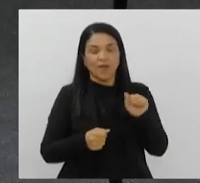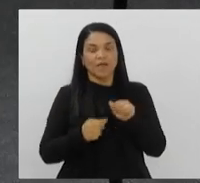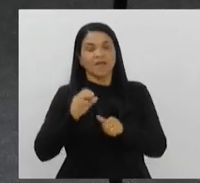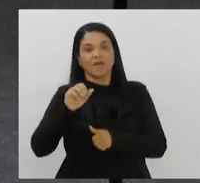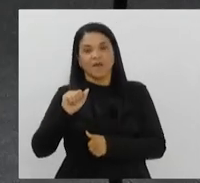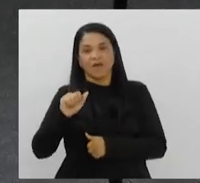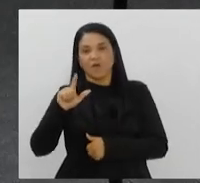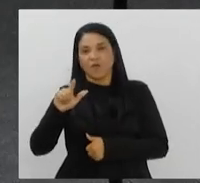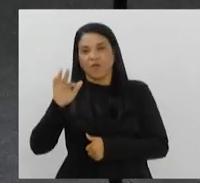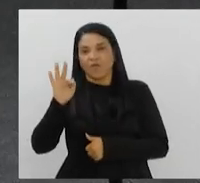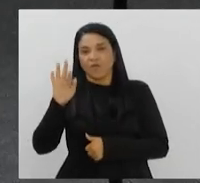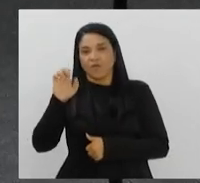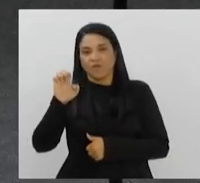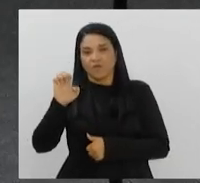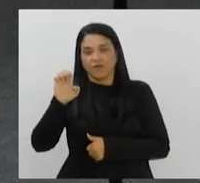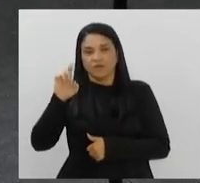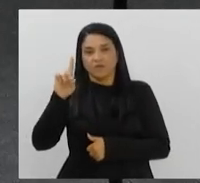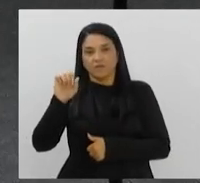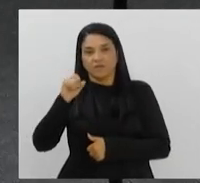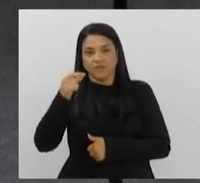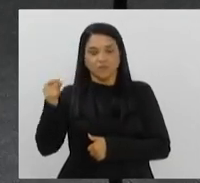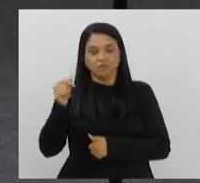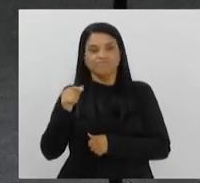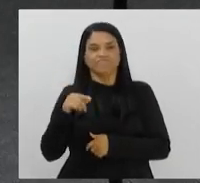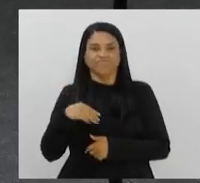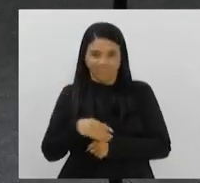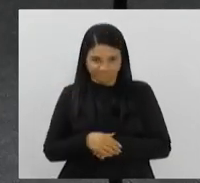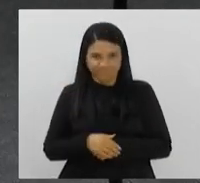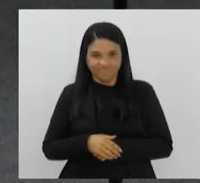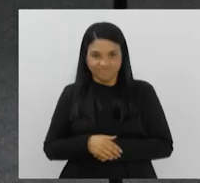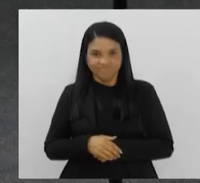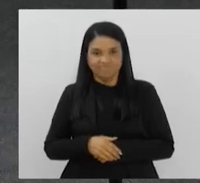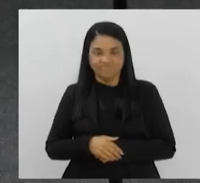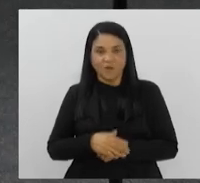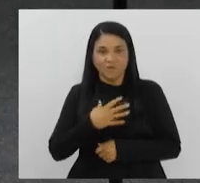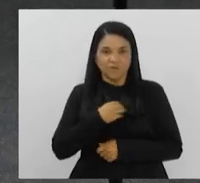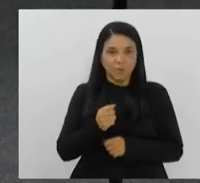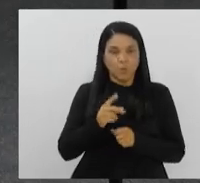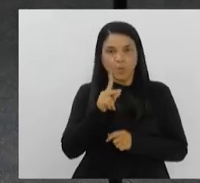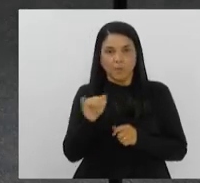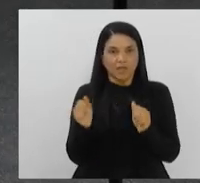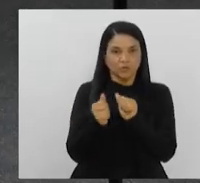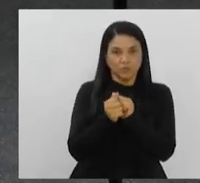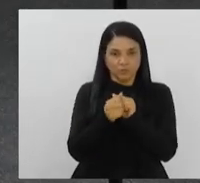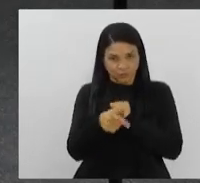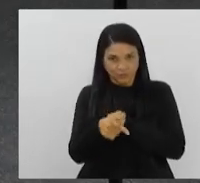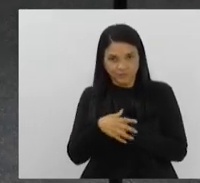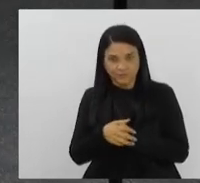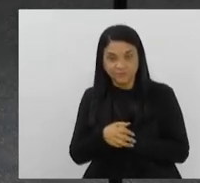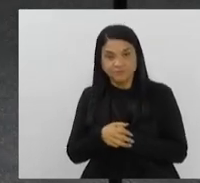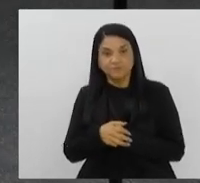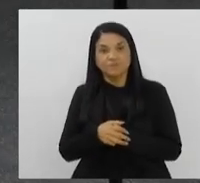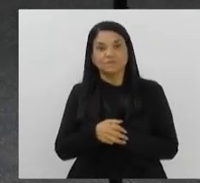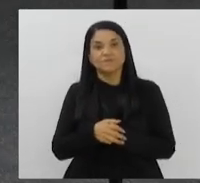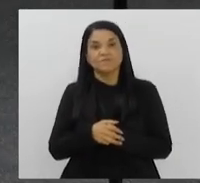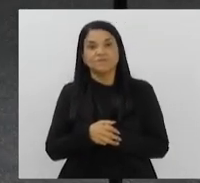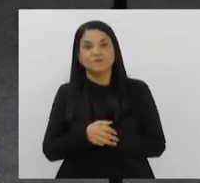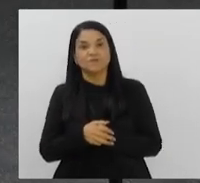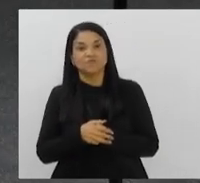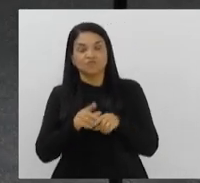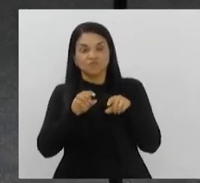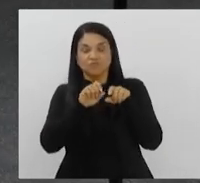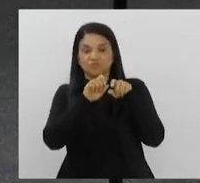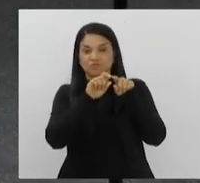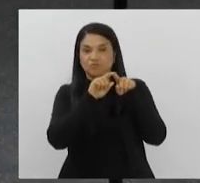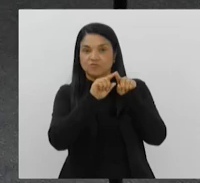Alfredão, de Itaperuna. Para você ter uma noção, deputado, chegaram a ficar os funcionários